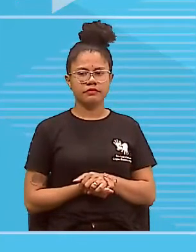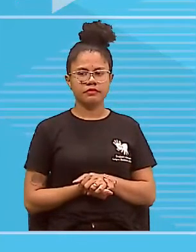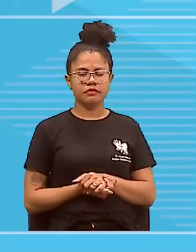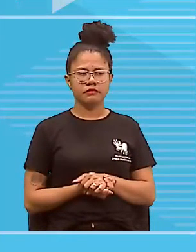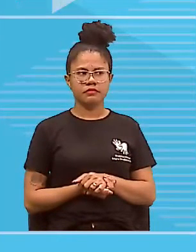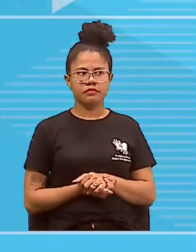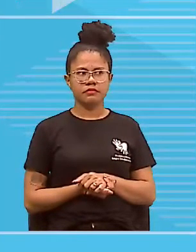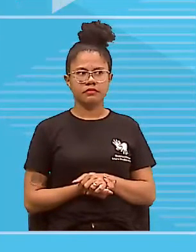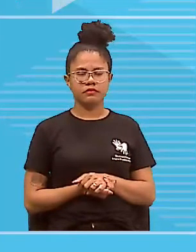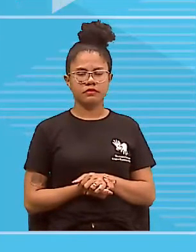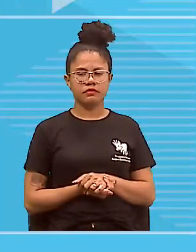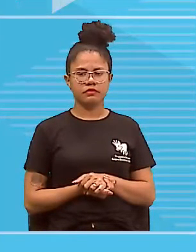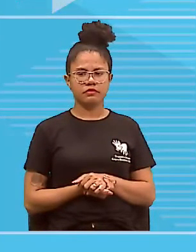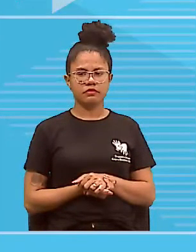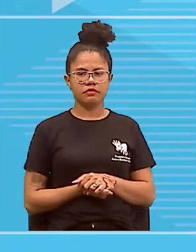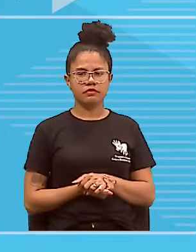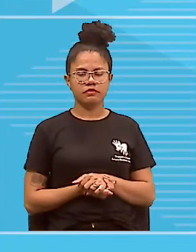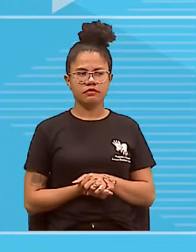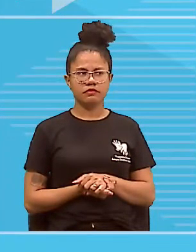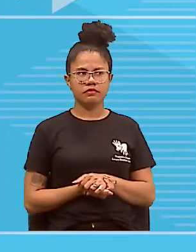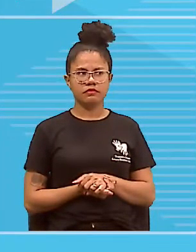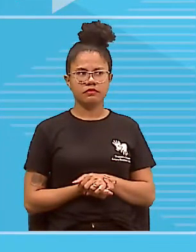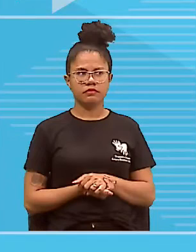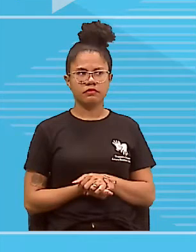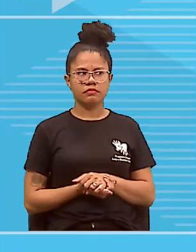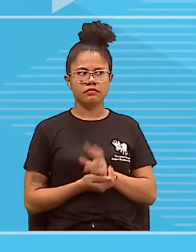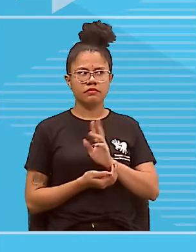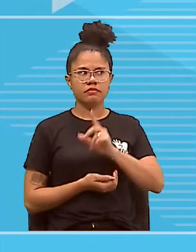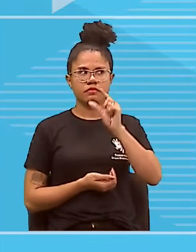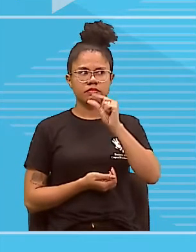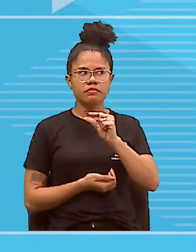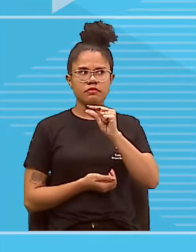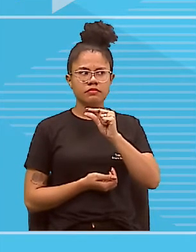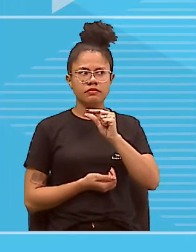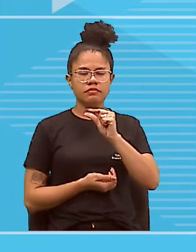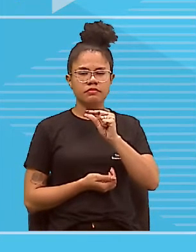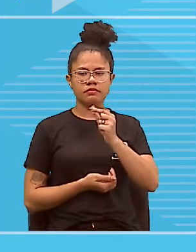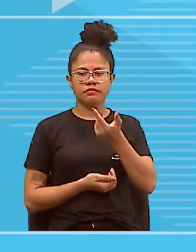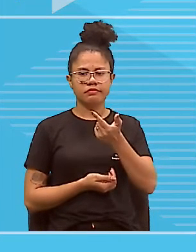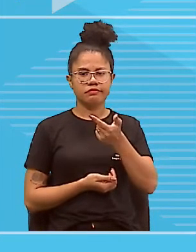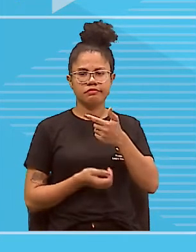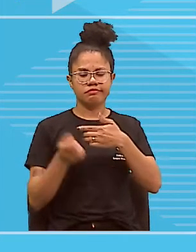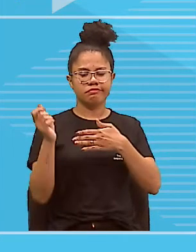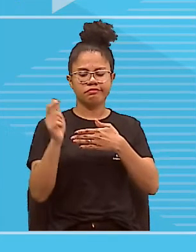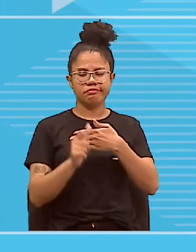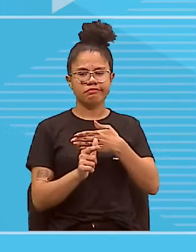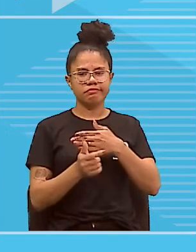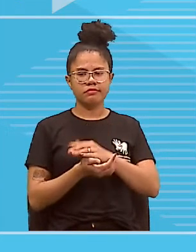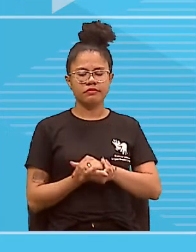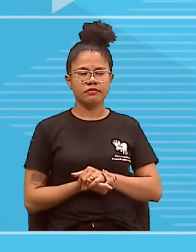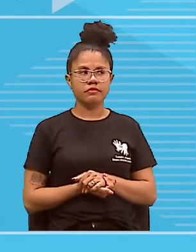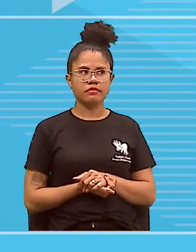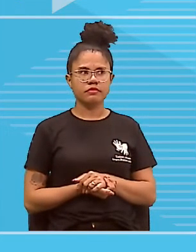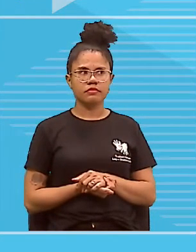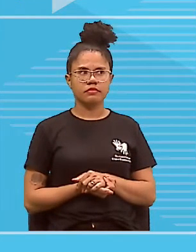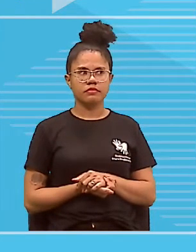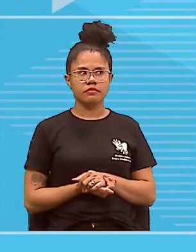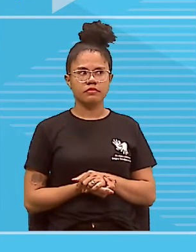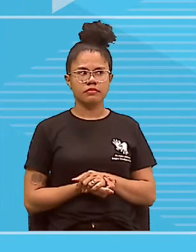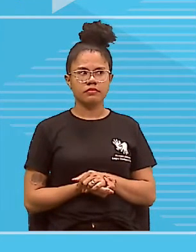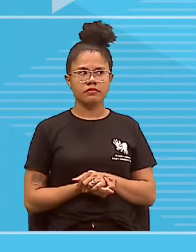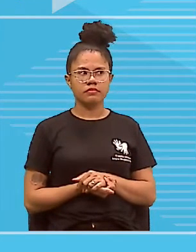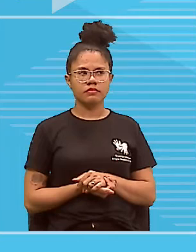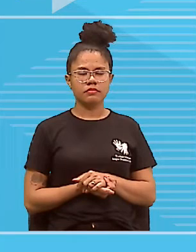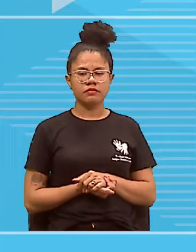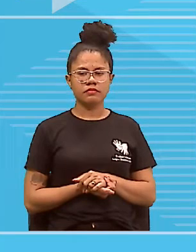iluminadas e mínimos como as regiões de interferência que não são iluminadas então ficou uma faixa